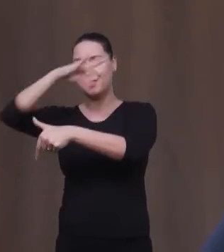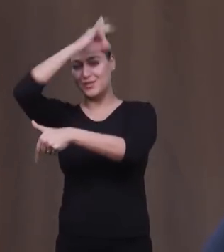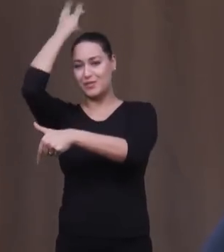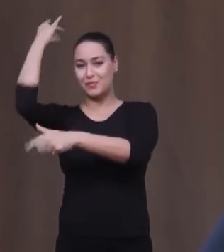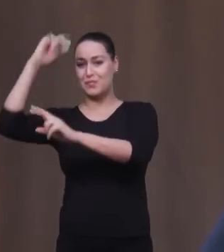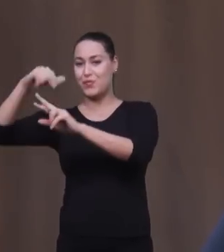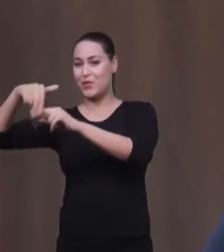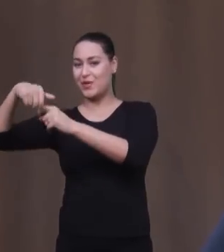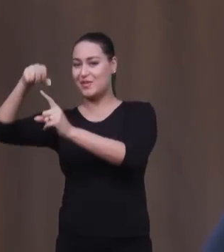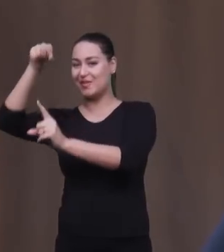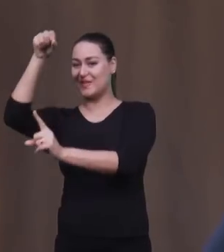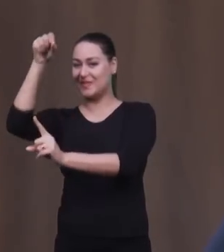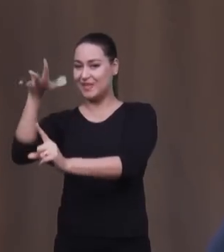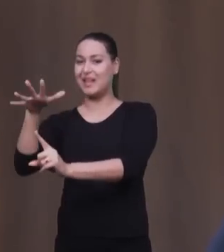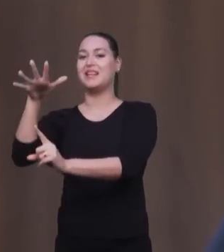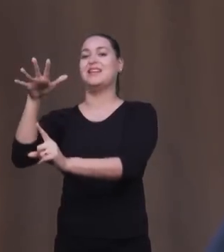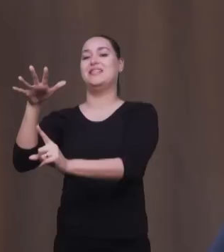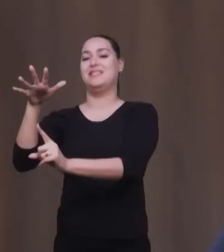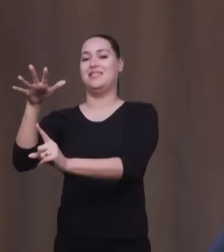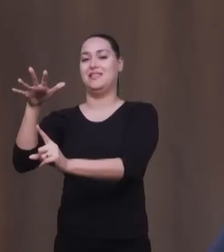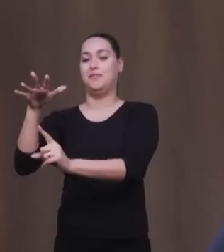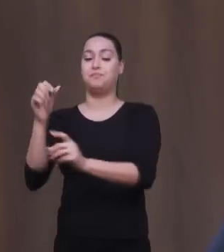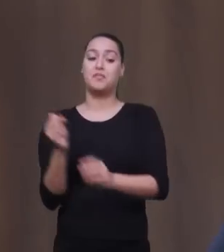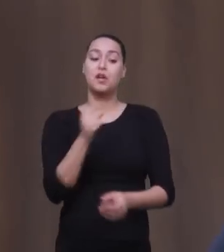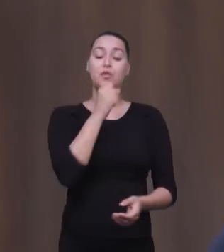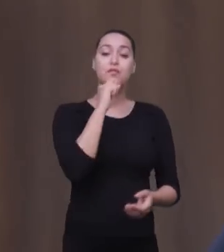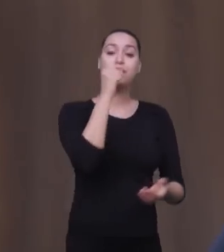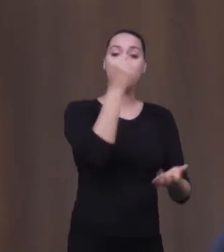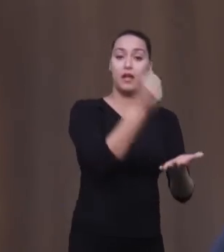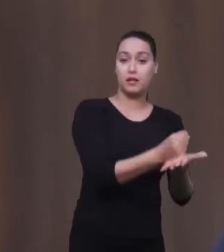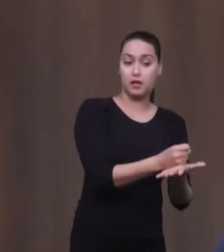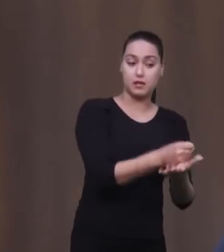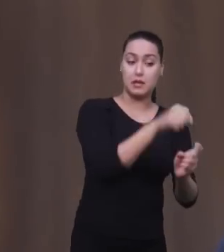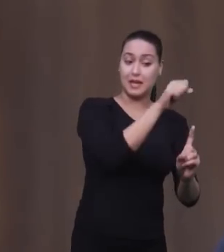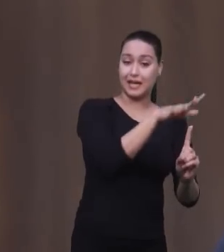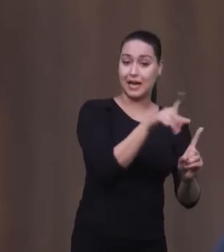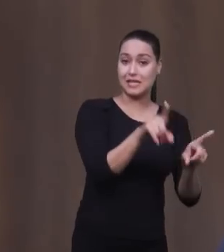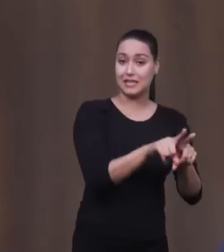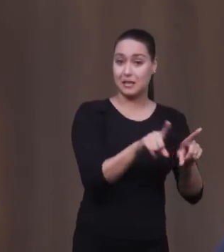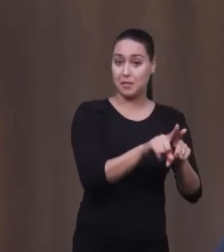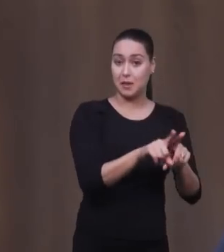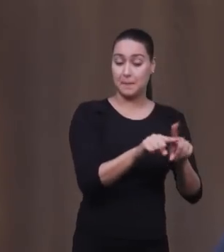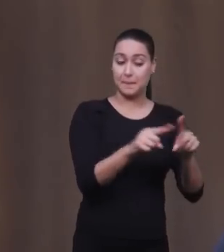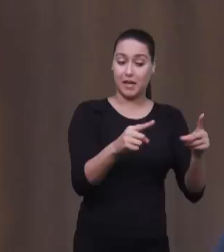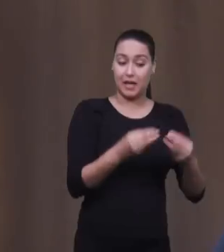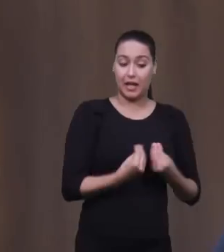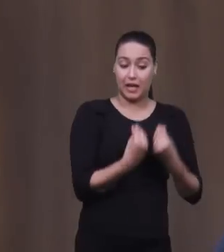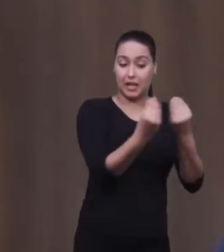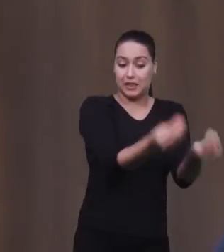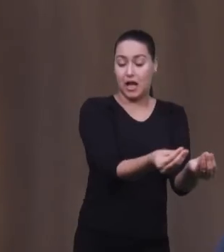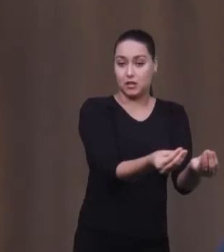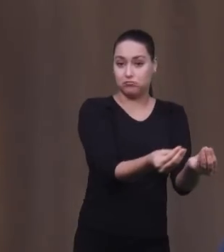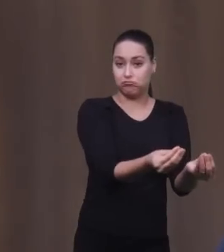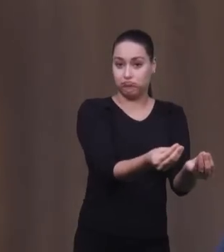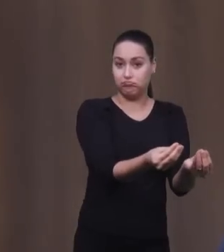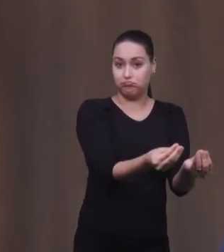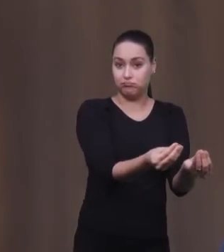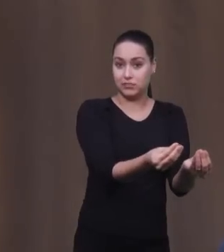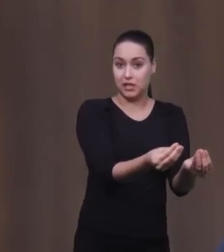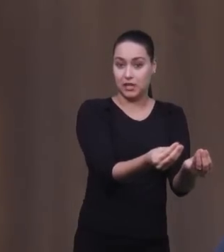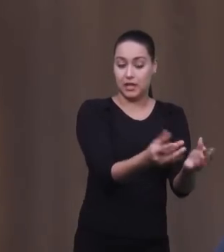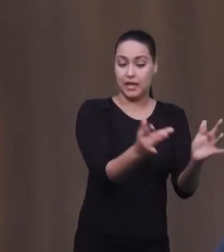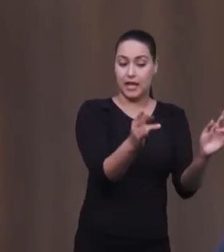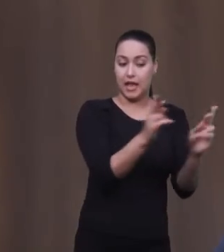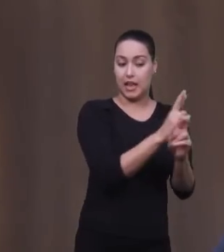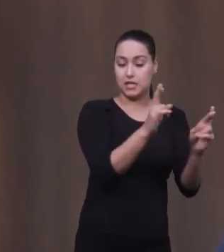Espírito Santo. Então é pela graça, a operação do Espírito Santo. No Velho Testamento também era a graça, mas era por imputação. E isso